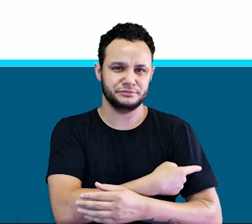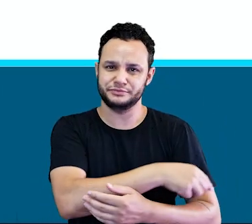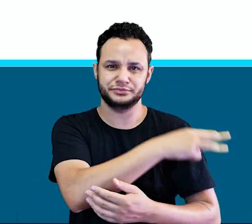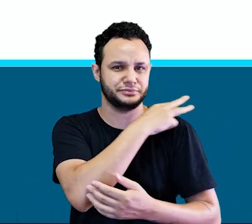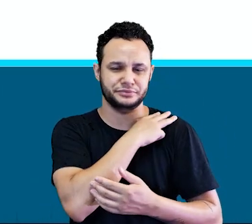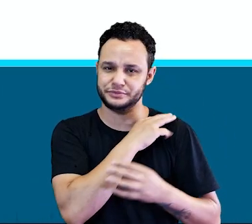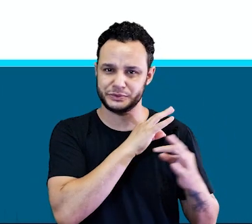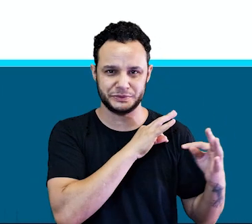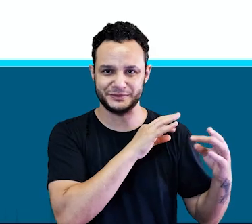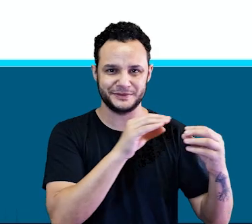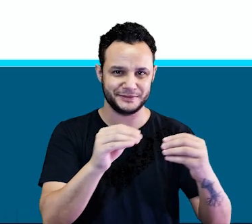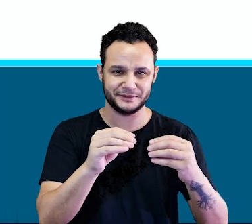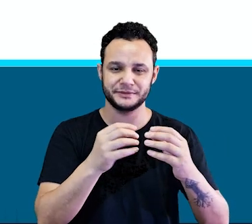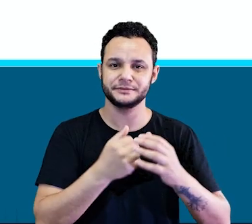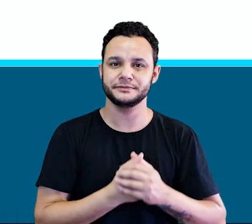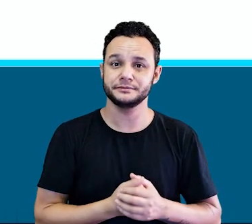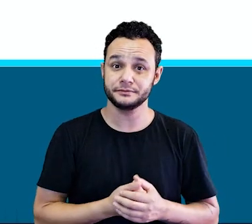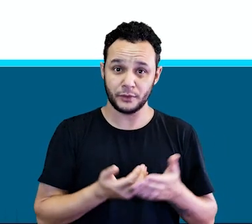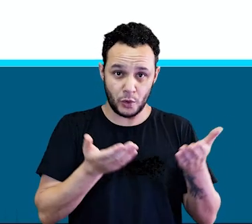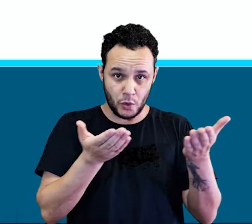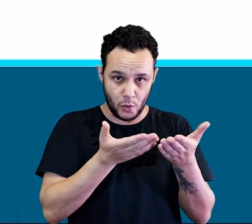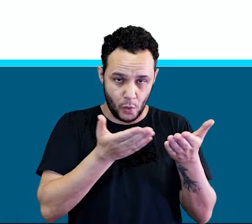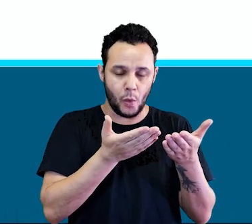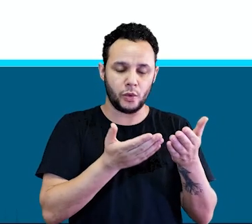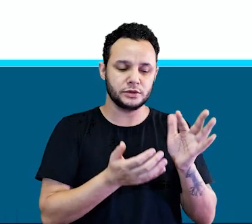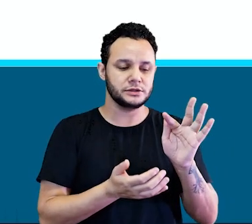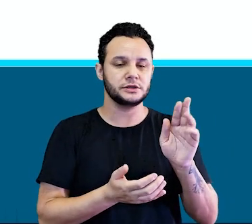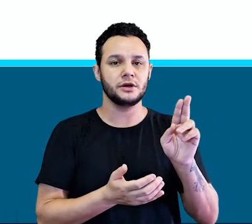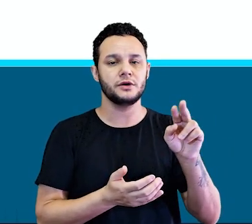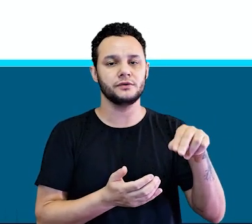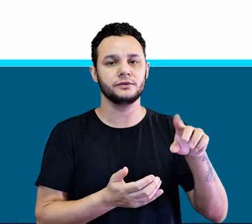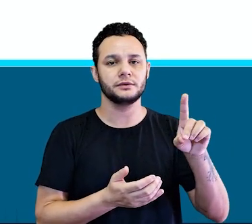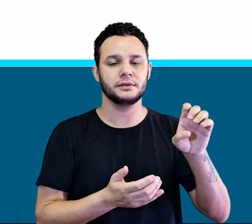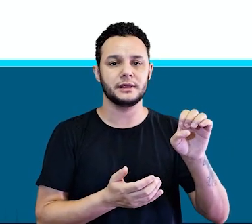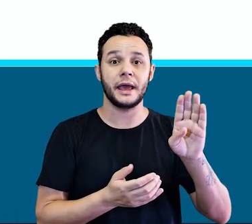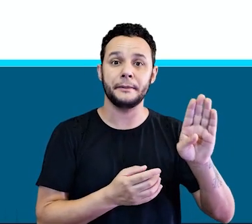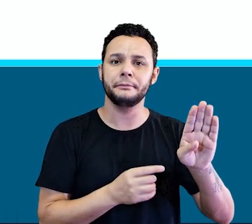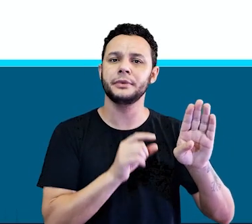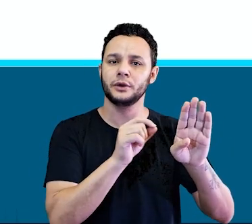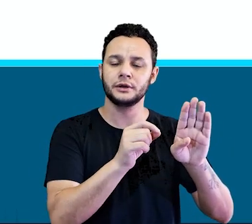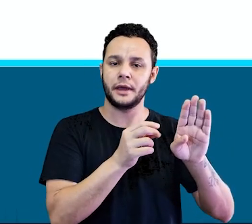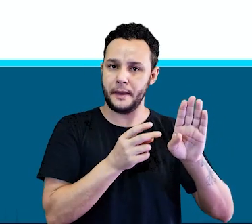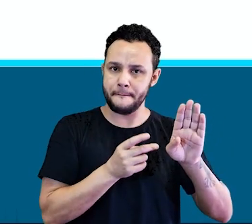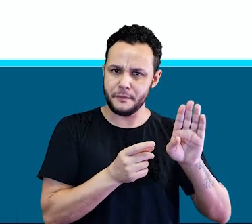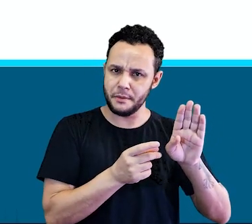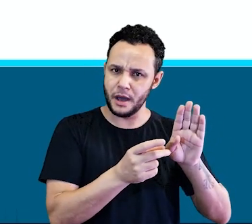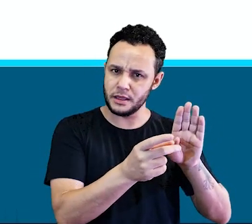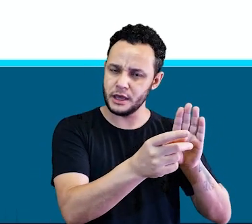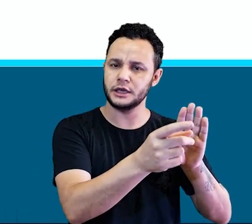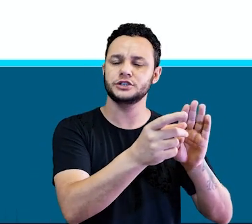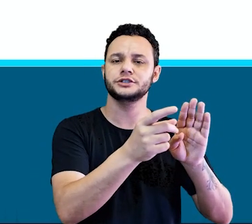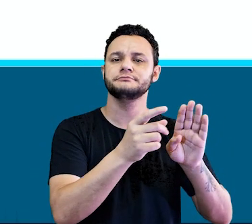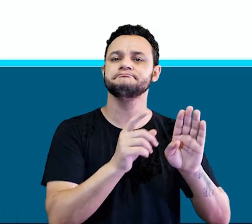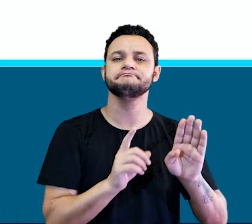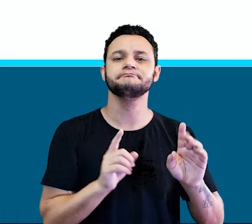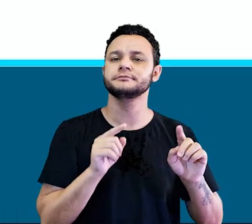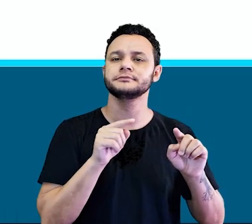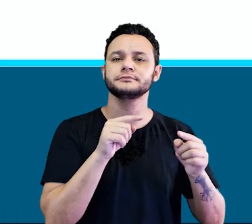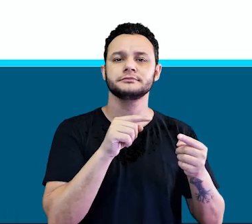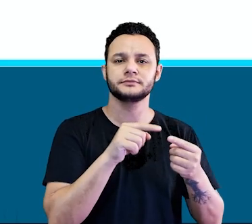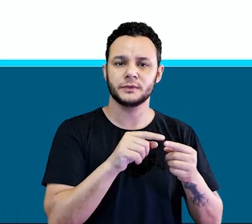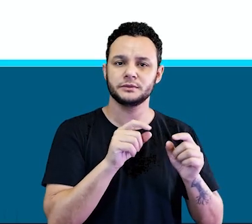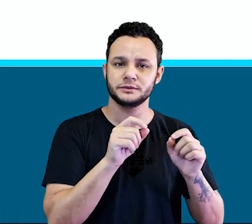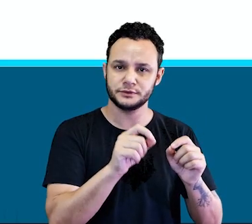básica, né? E hoje a gente tem, né, o novo Fundeb, né? Que é o Fundeb permanente,